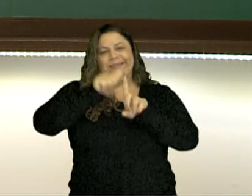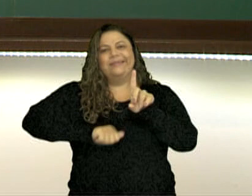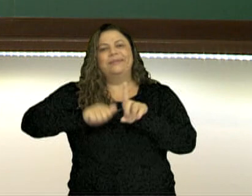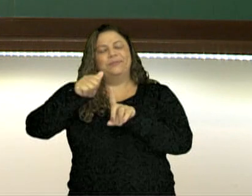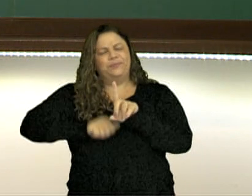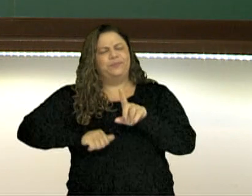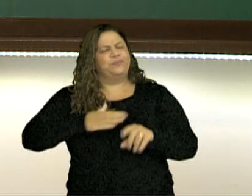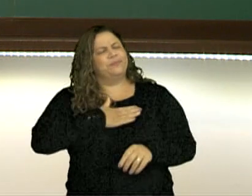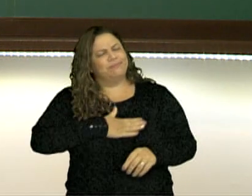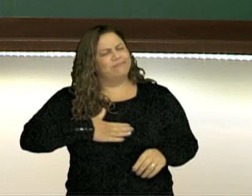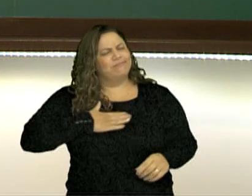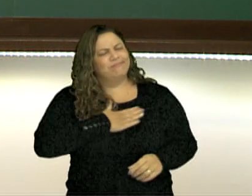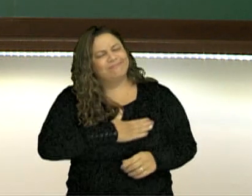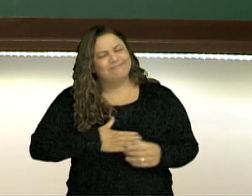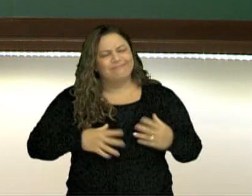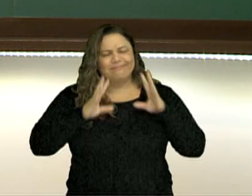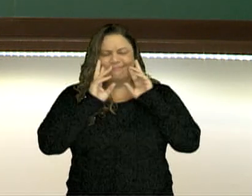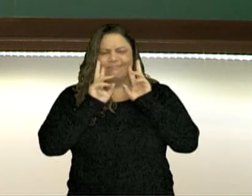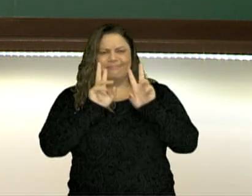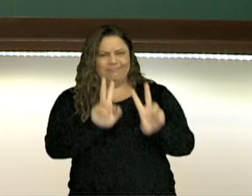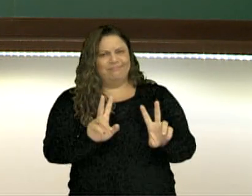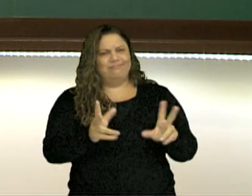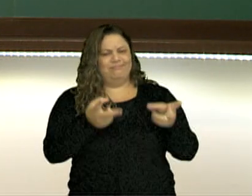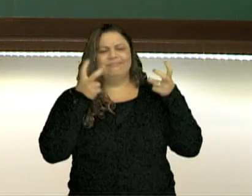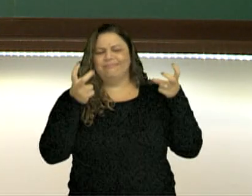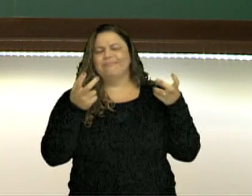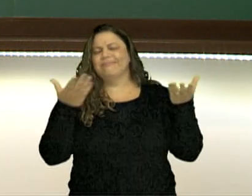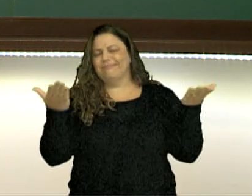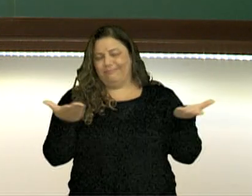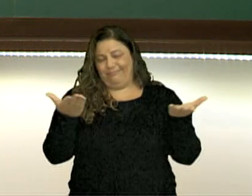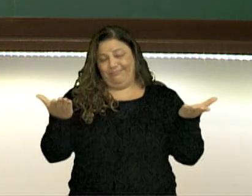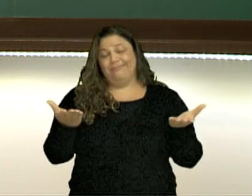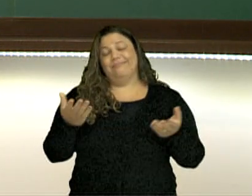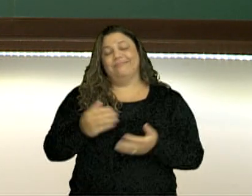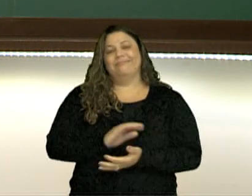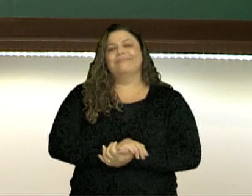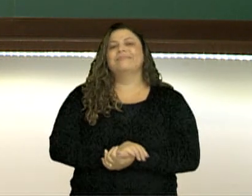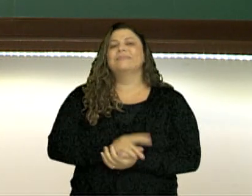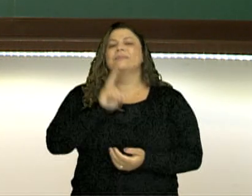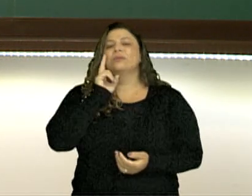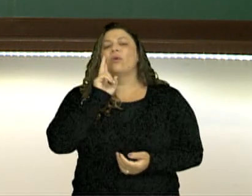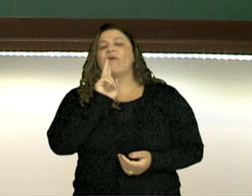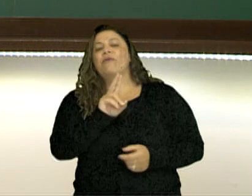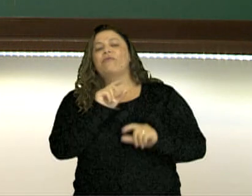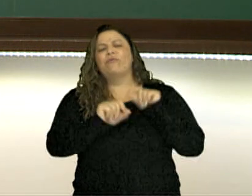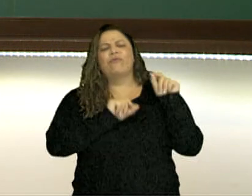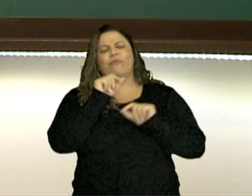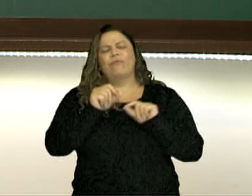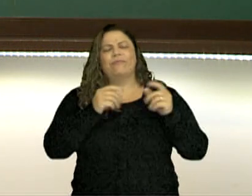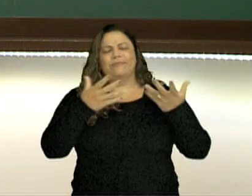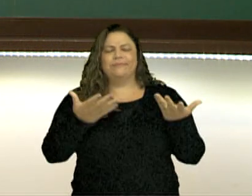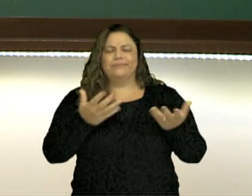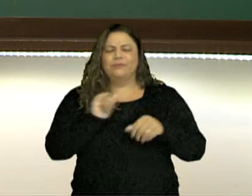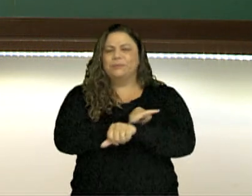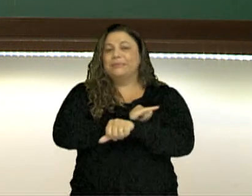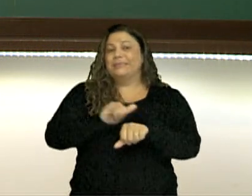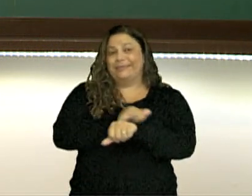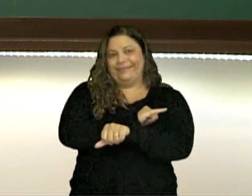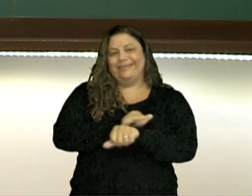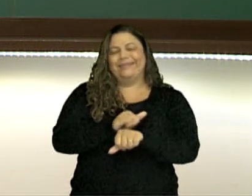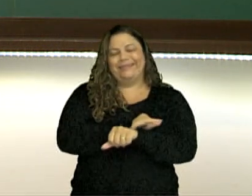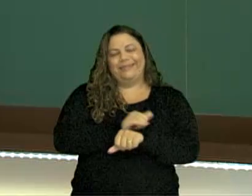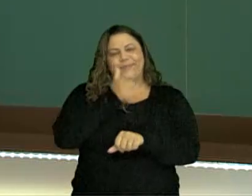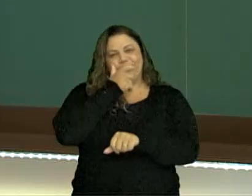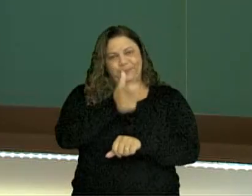taxa mais agradável, tanto aos olhos quanto aos ouvidos, a gente ouvir, e vai ser uma estratégia